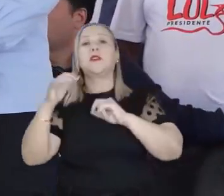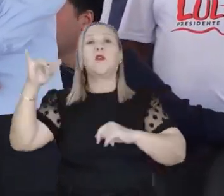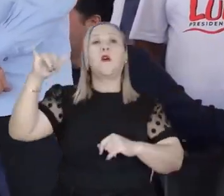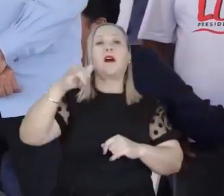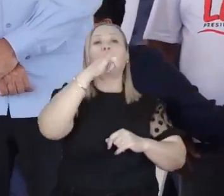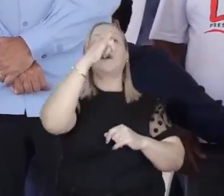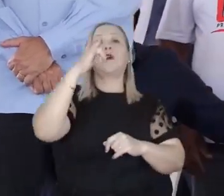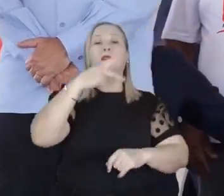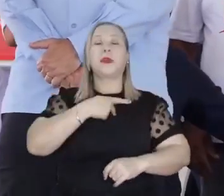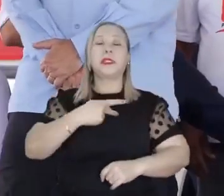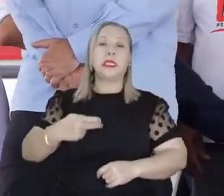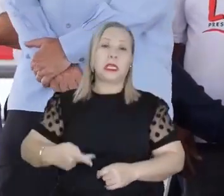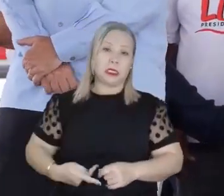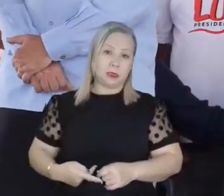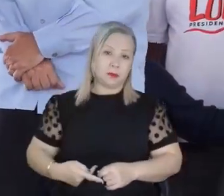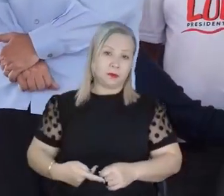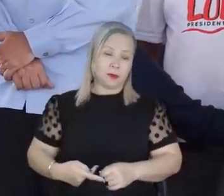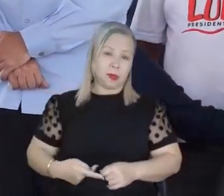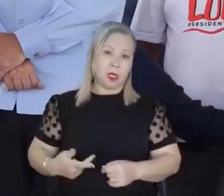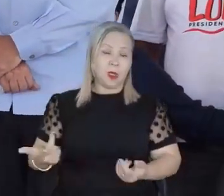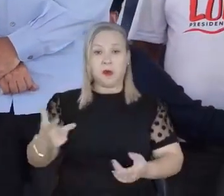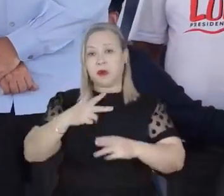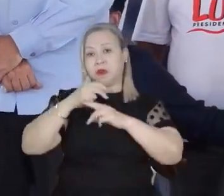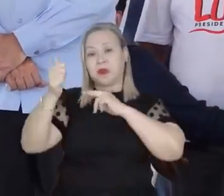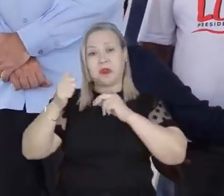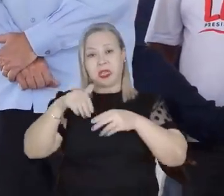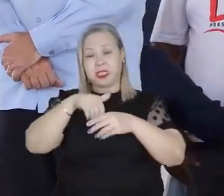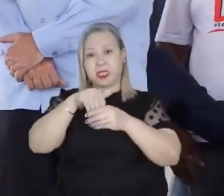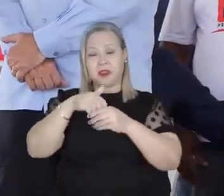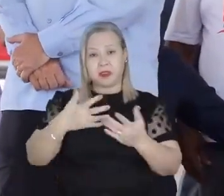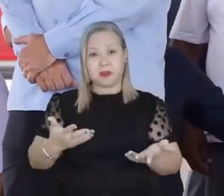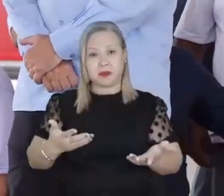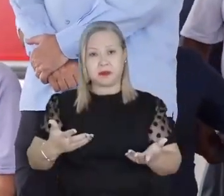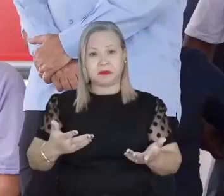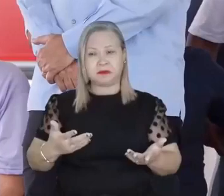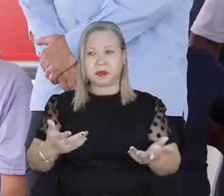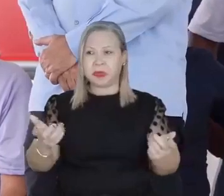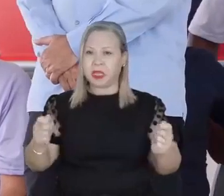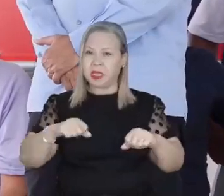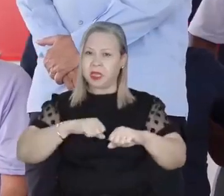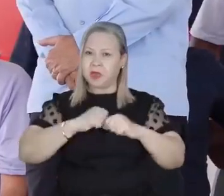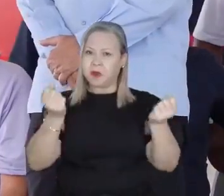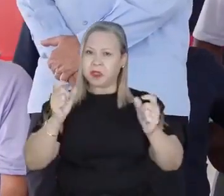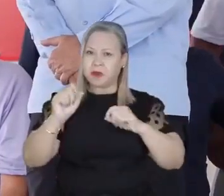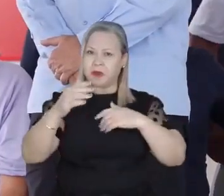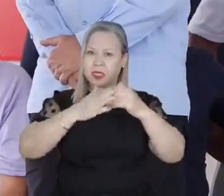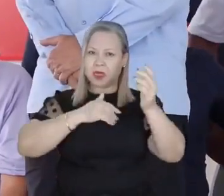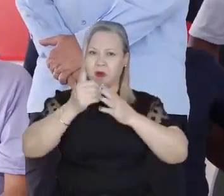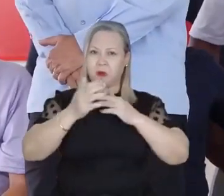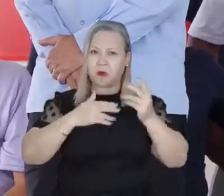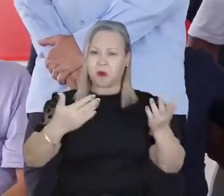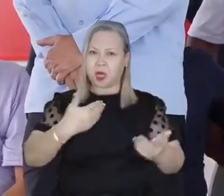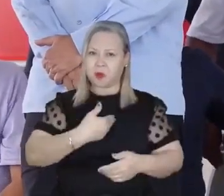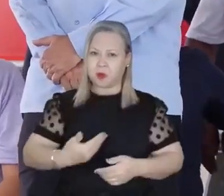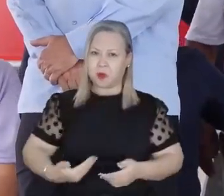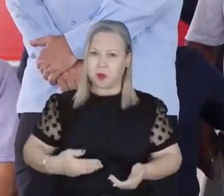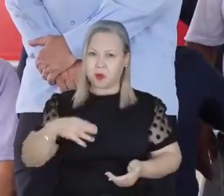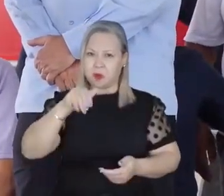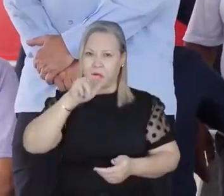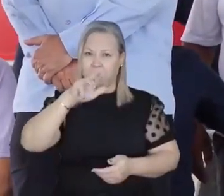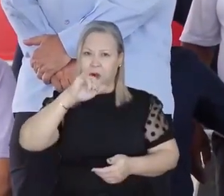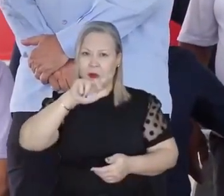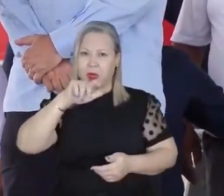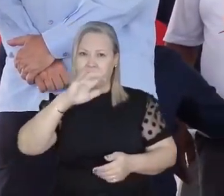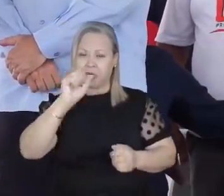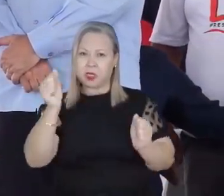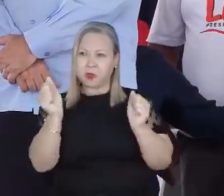E eu falei, não é possível que eu vá fazer um ato público com a Marília, junto com o empresário. Aí